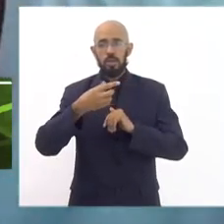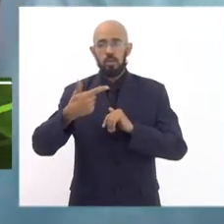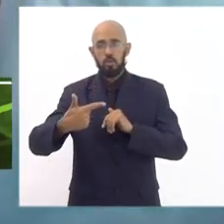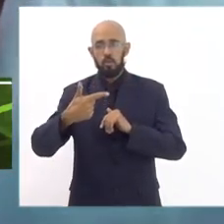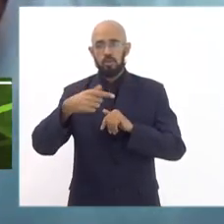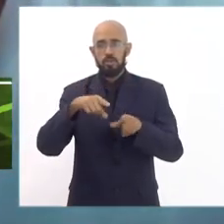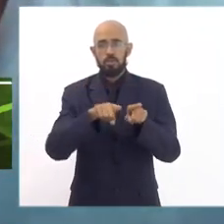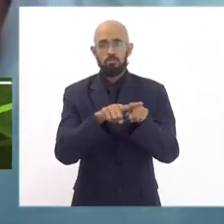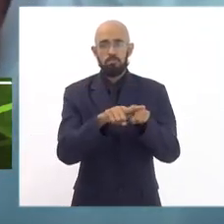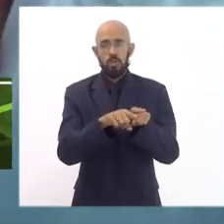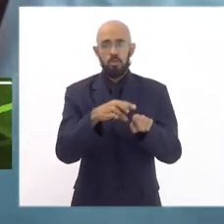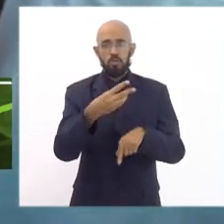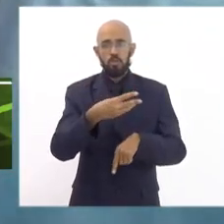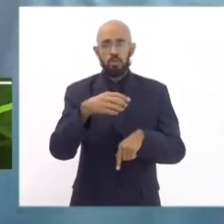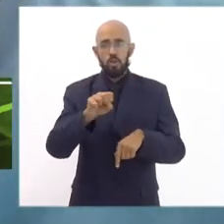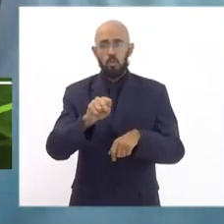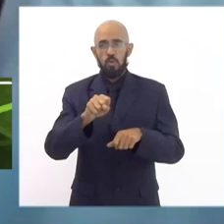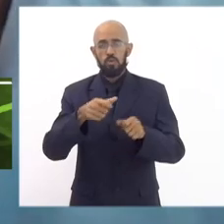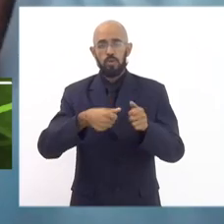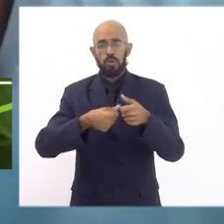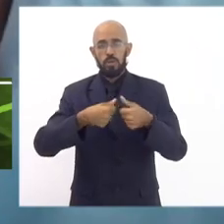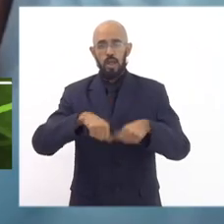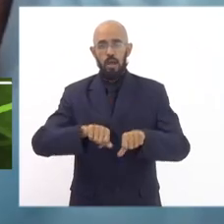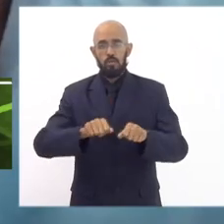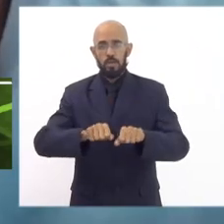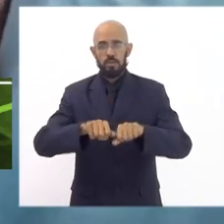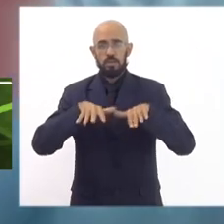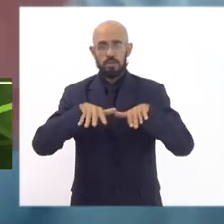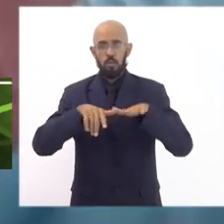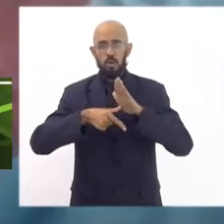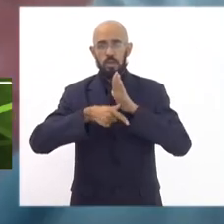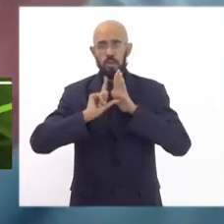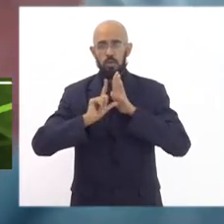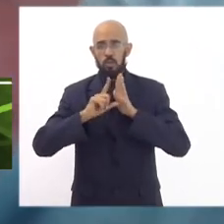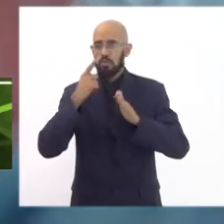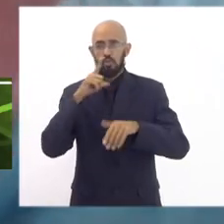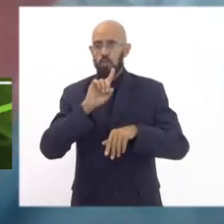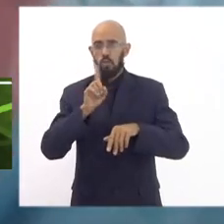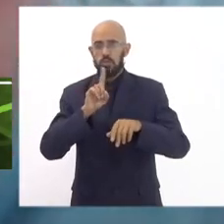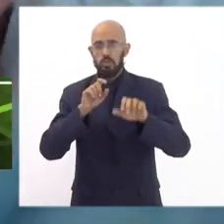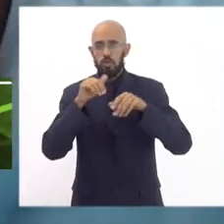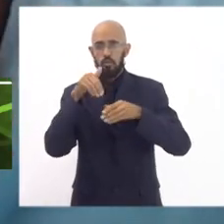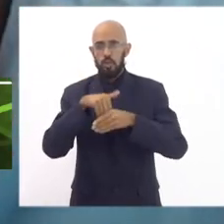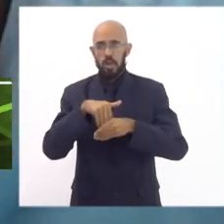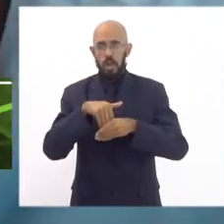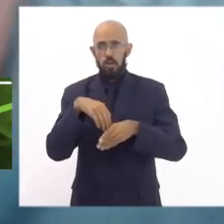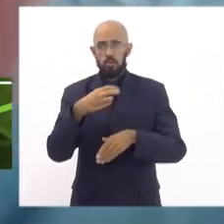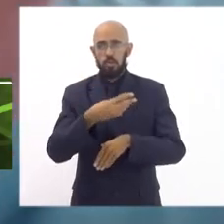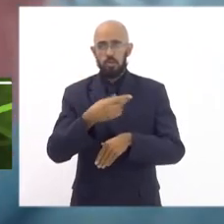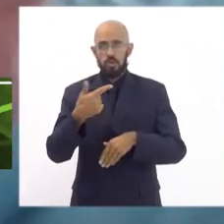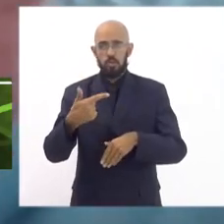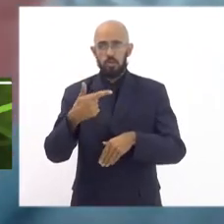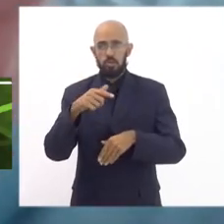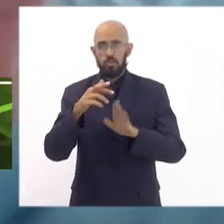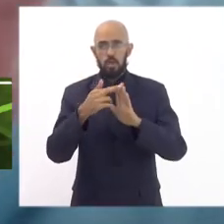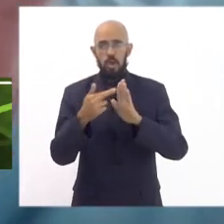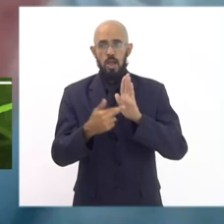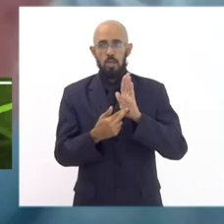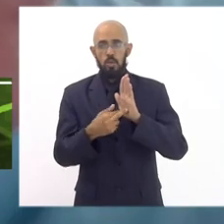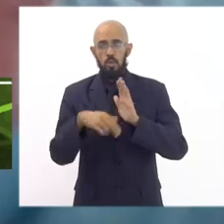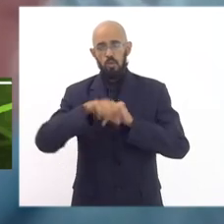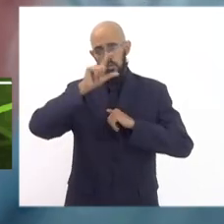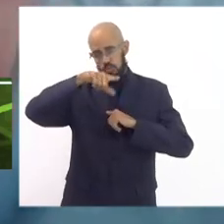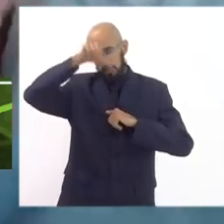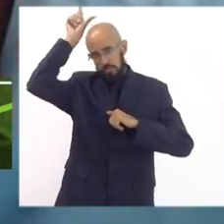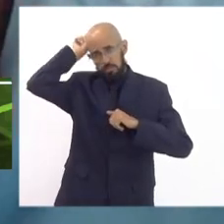38, que já estavam na sessão anterior e que a gente não conseguiu votar. O 32, o relator é o deputado Luiz